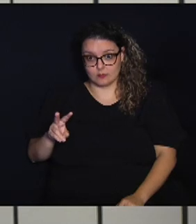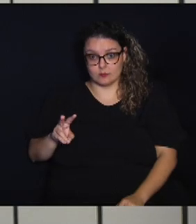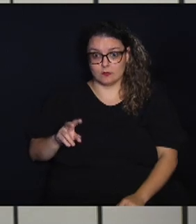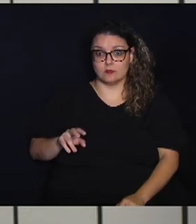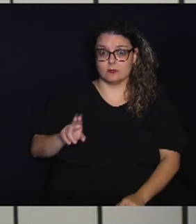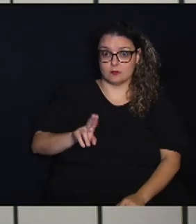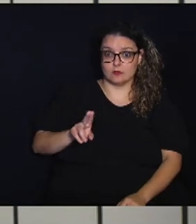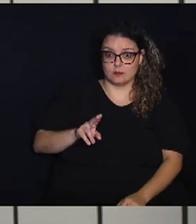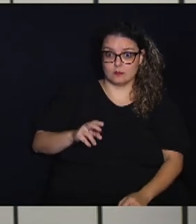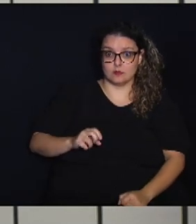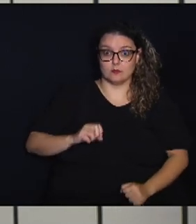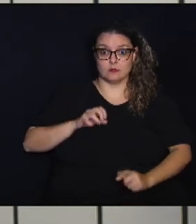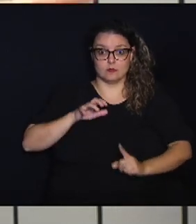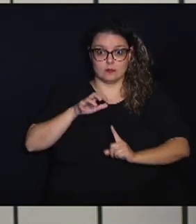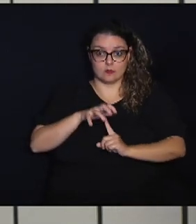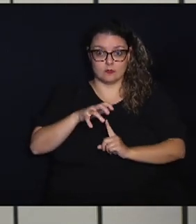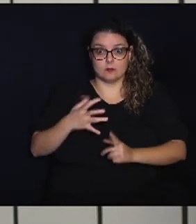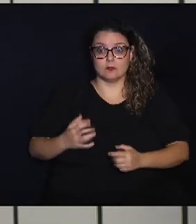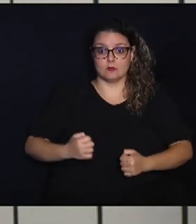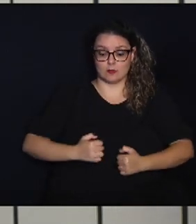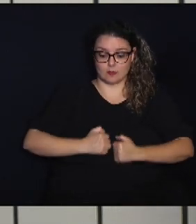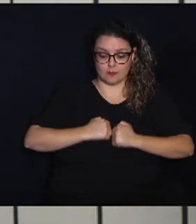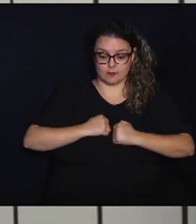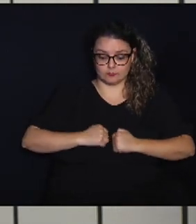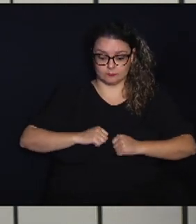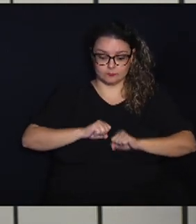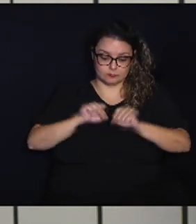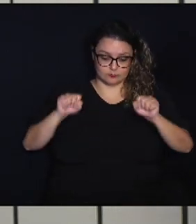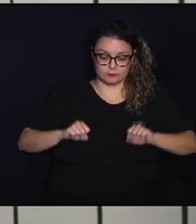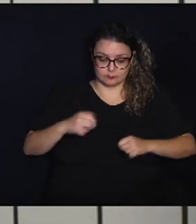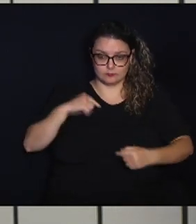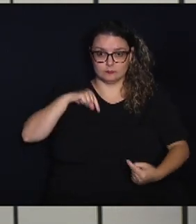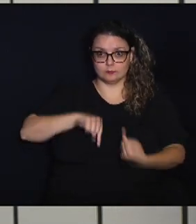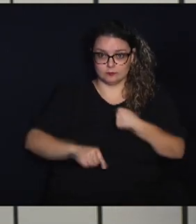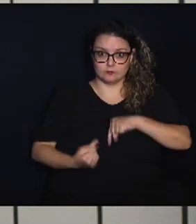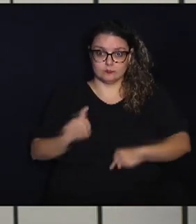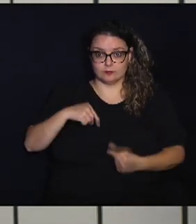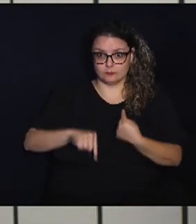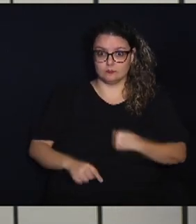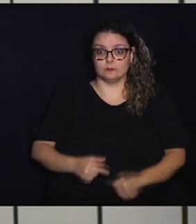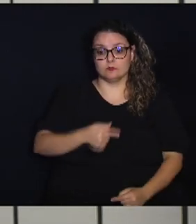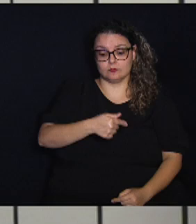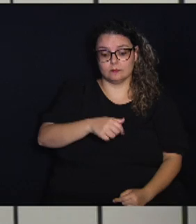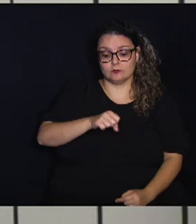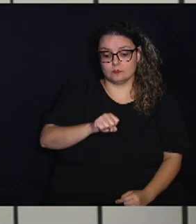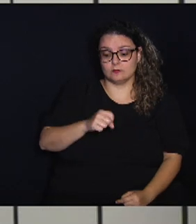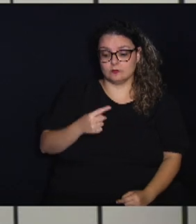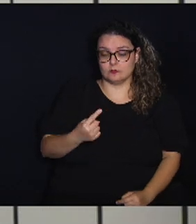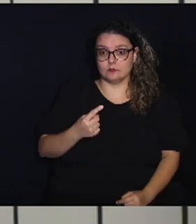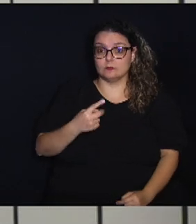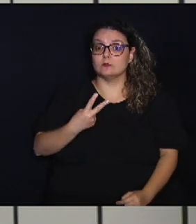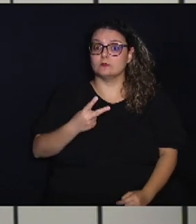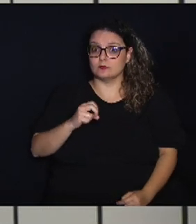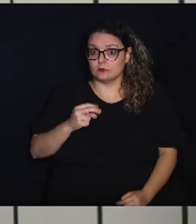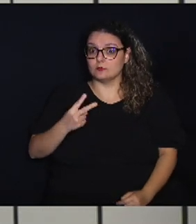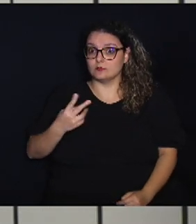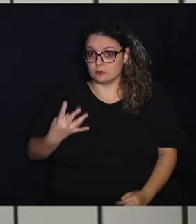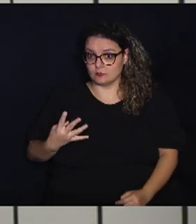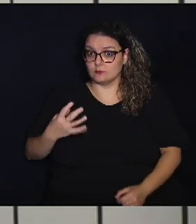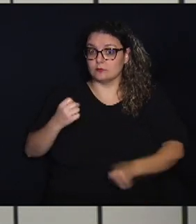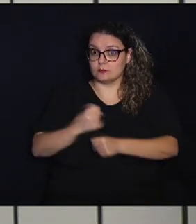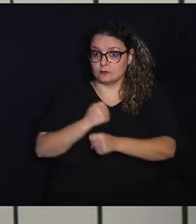o organismo. 199 em 2018, 781 em 2024, isso